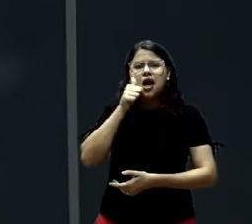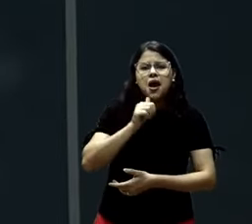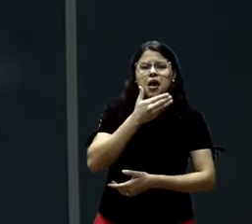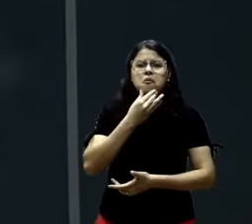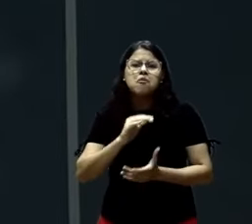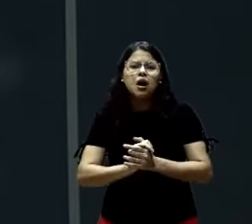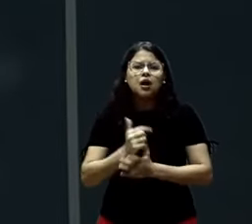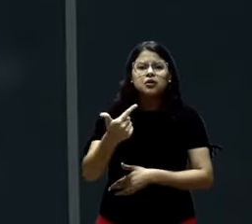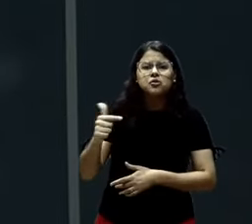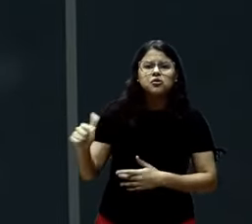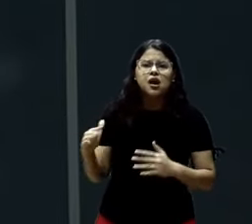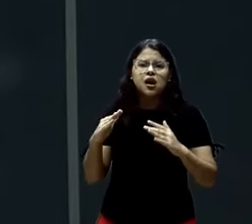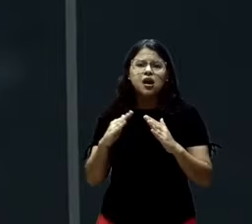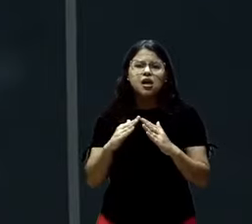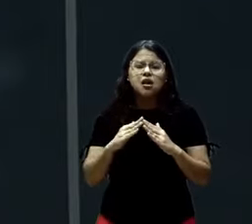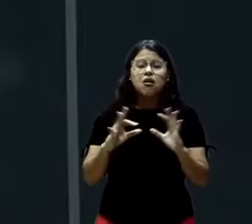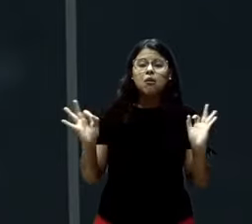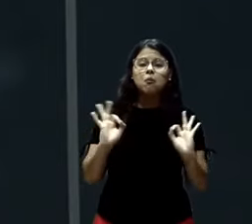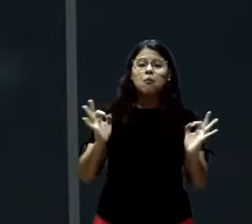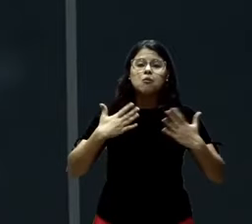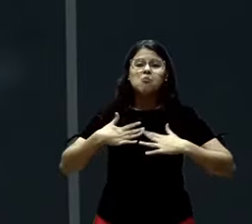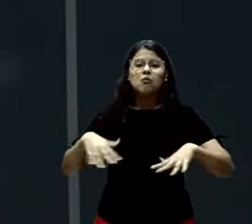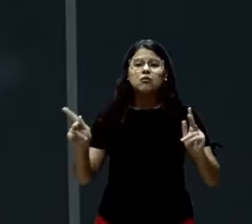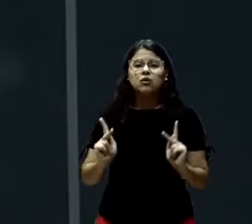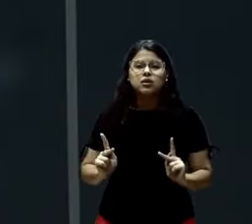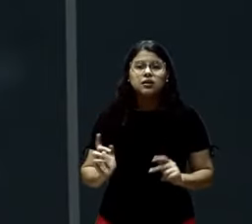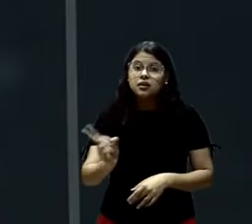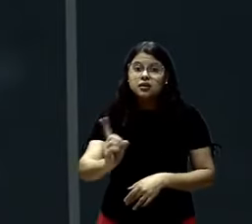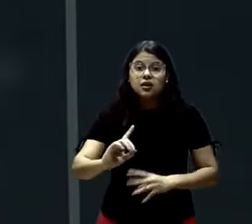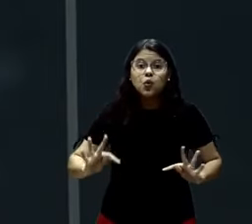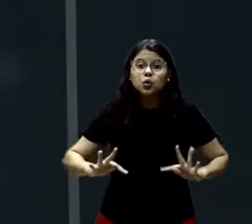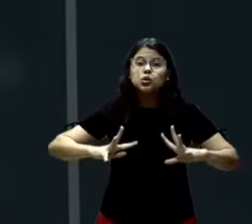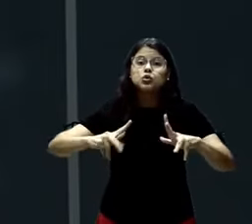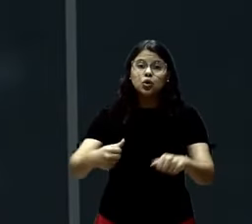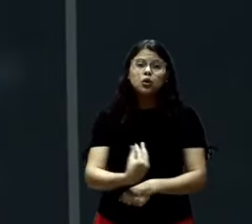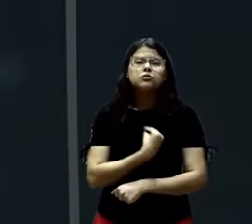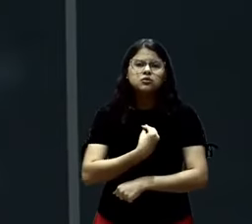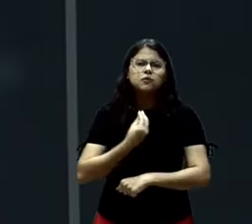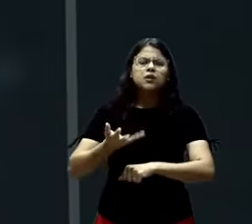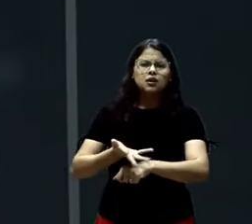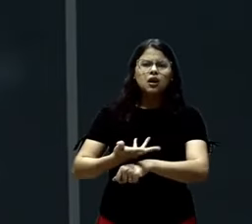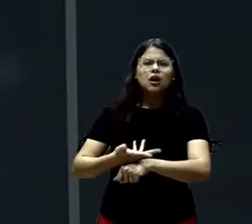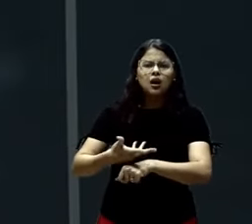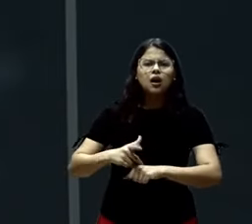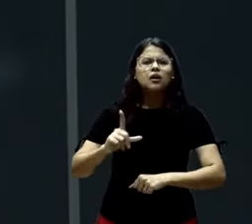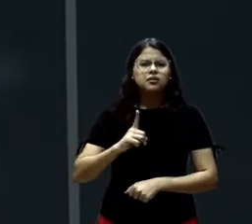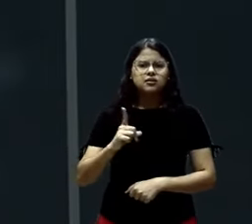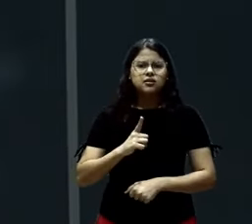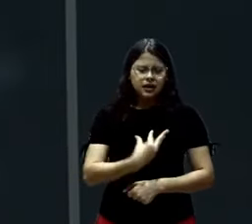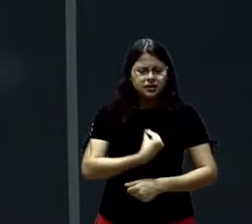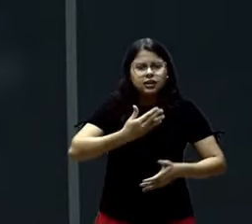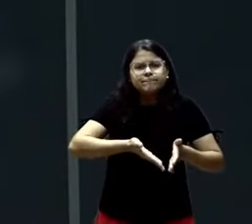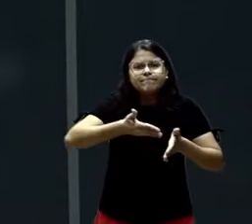Não, é na correria, é no dia a dia, é em todas as situações que